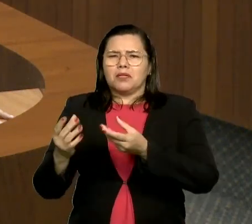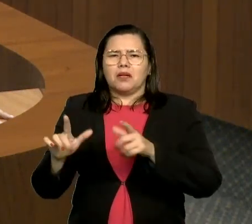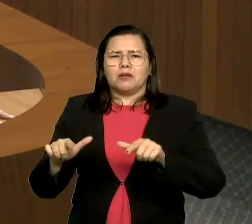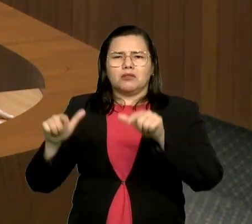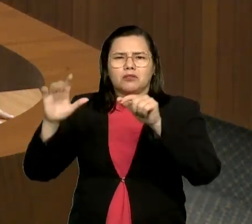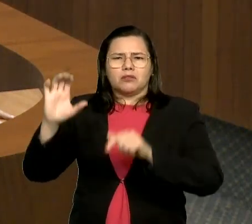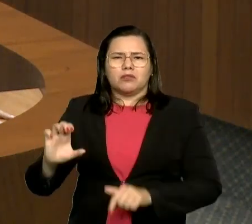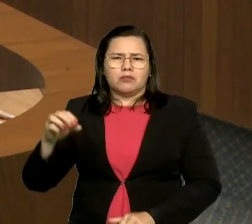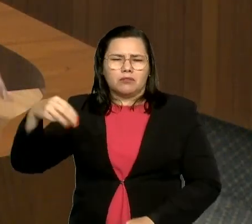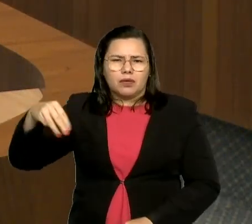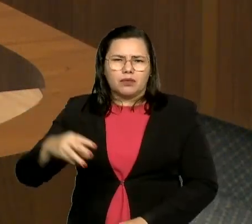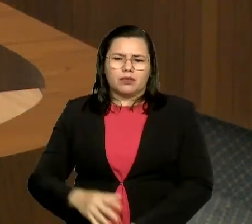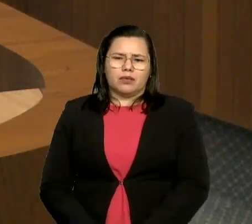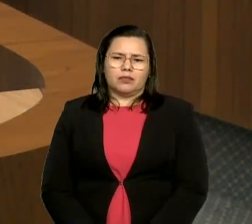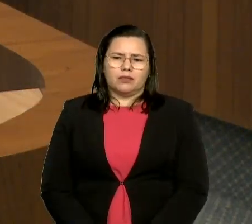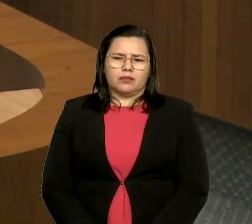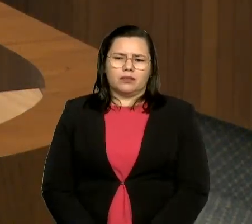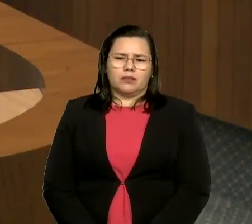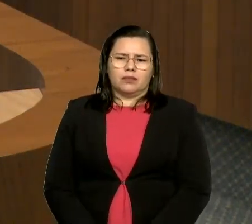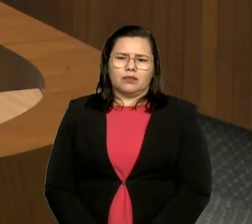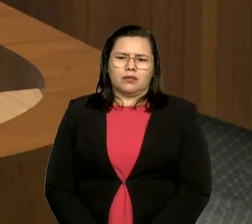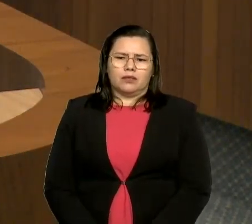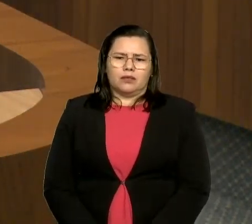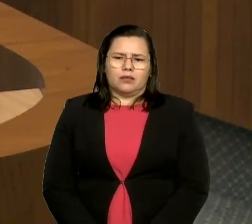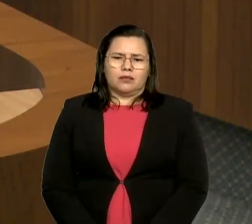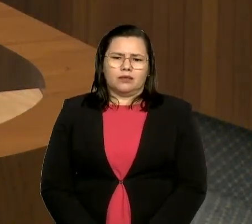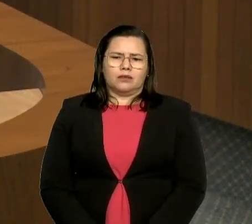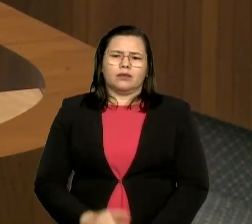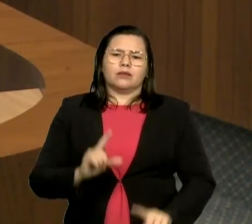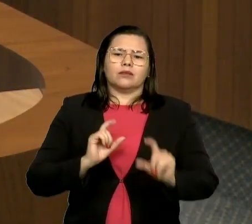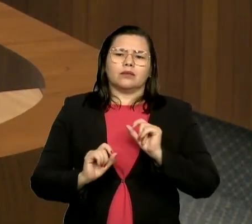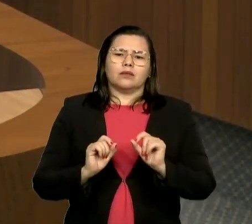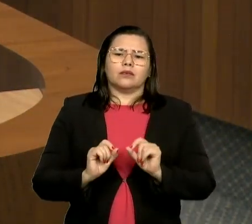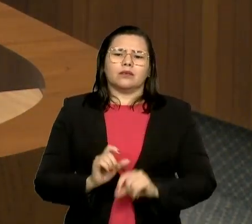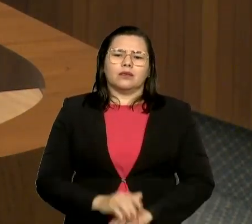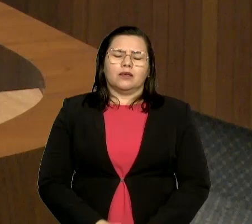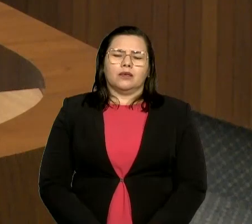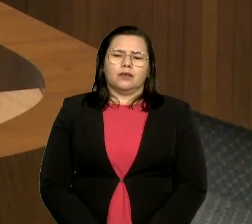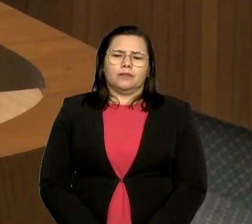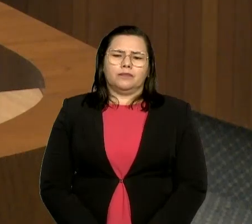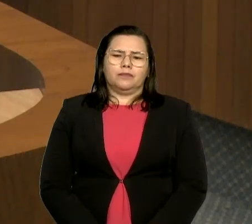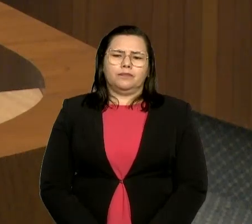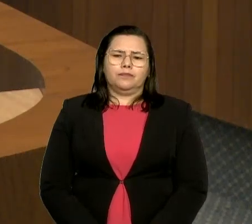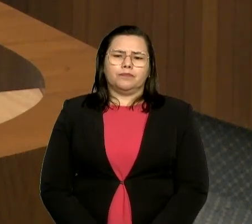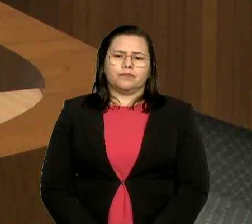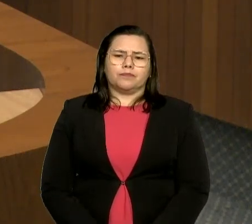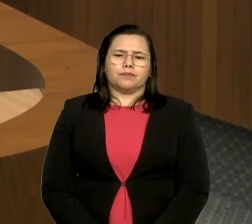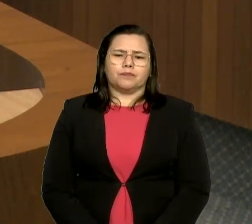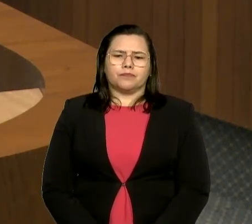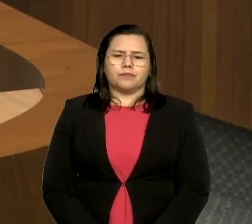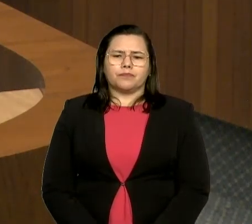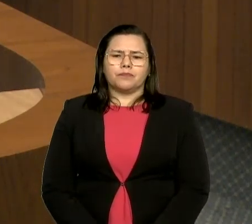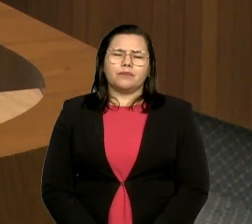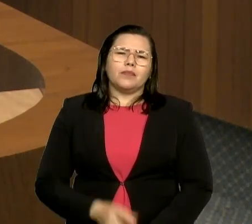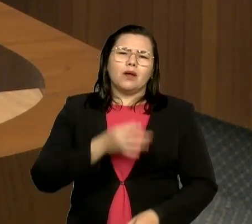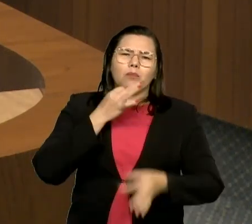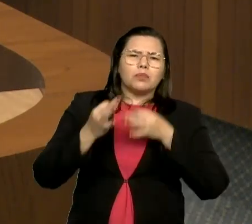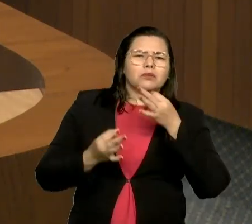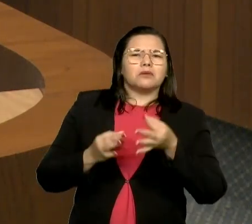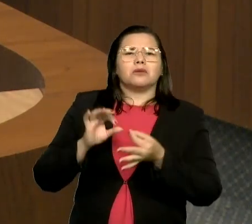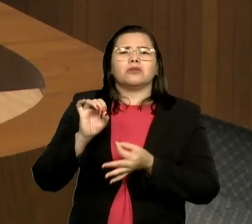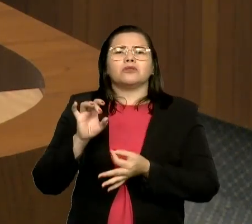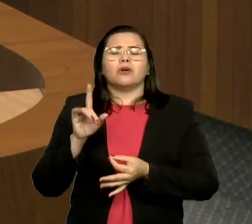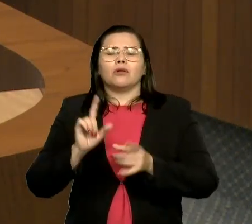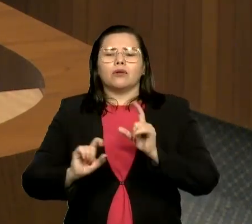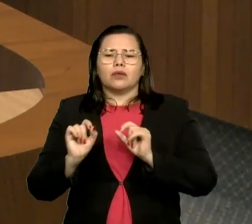com que a pessoa não exploda na vida. Não passa disso o posicionamento,